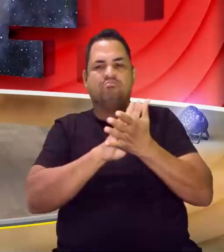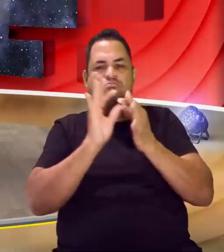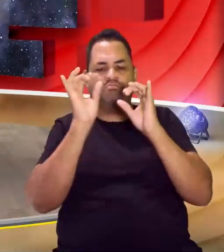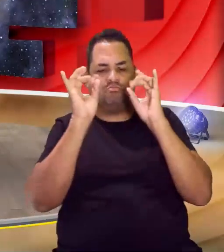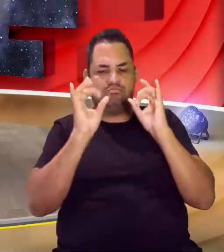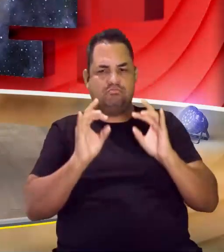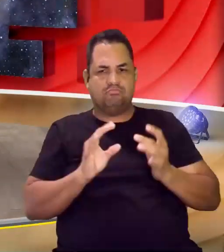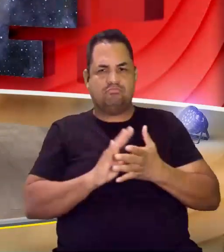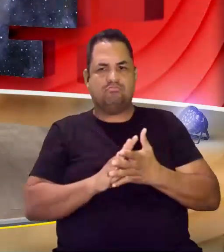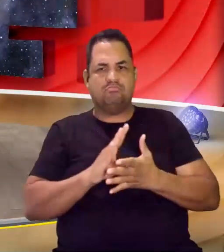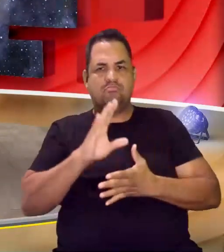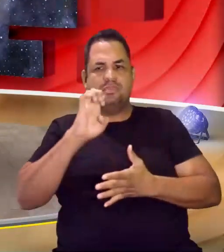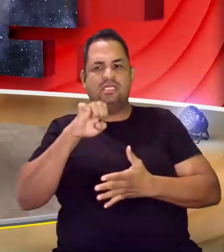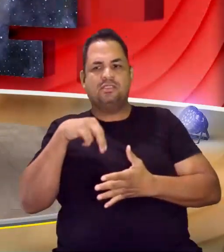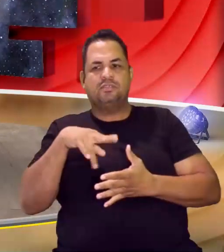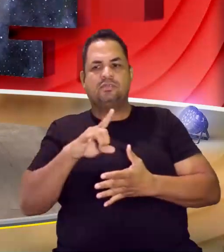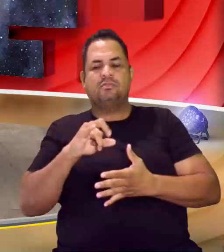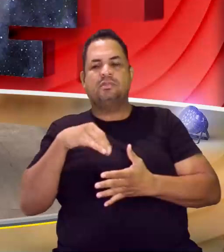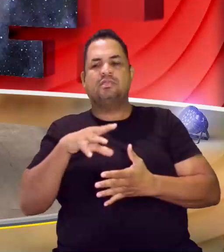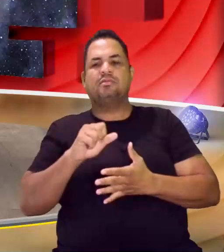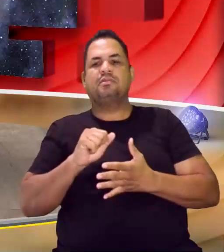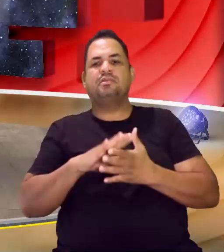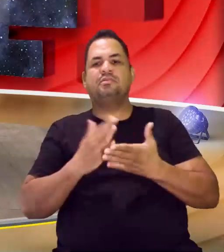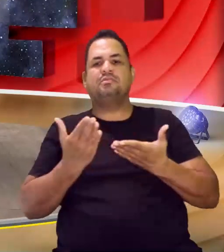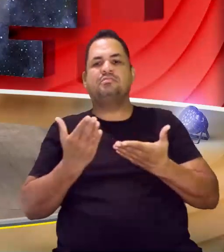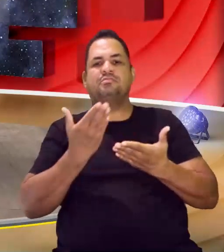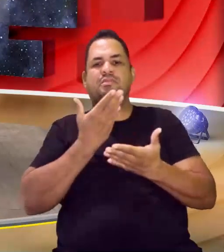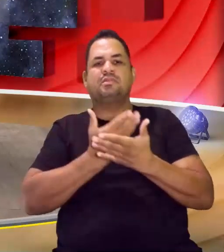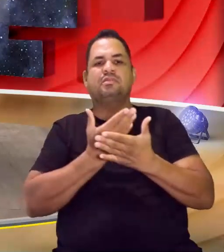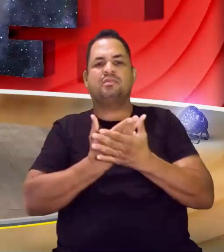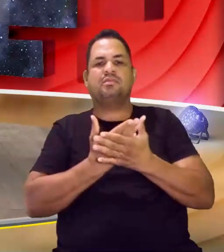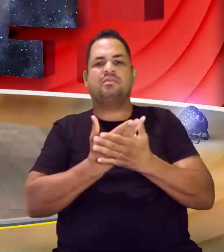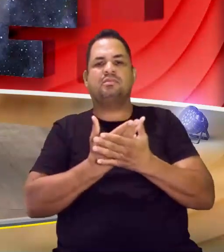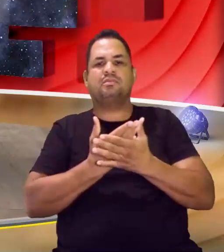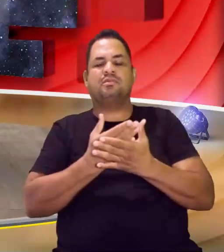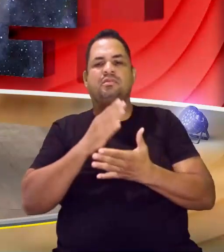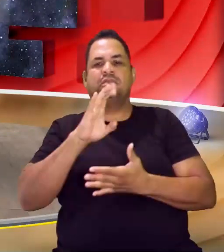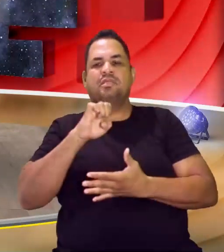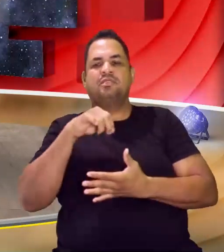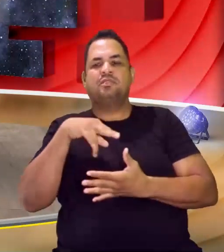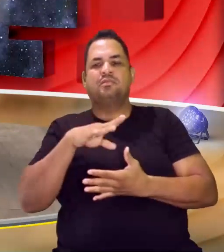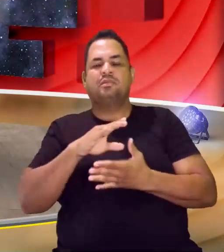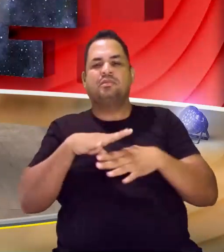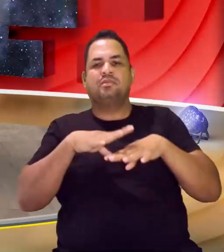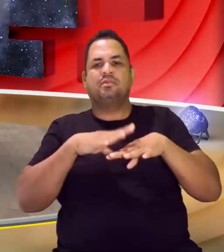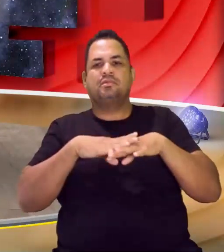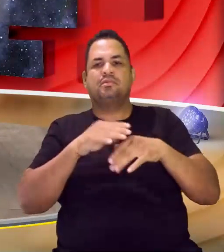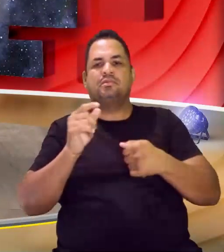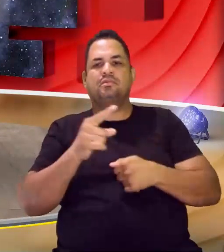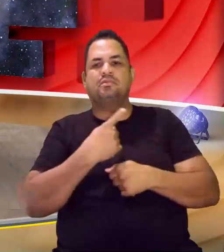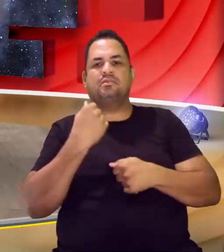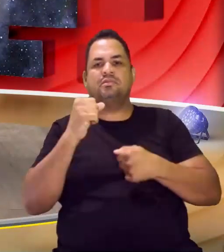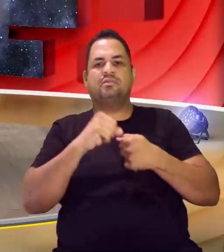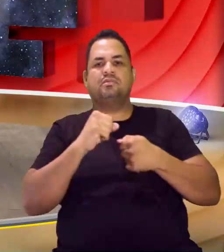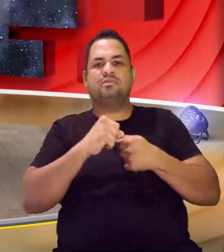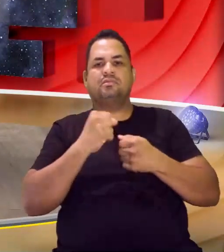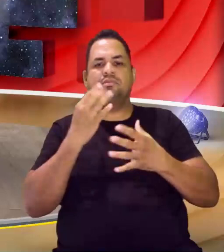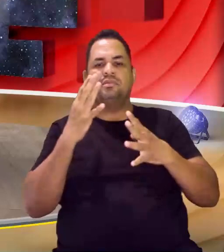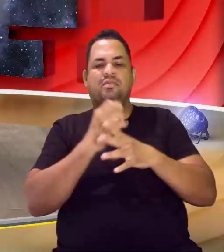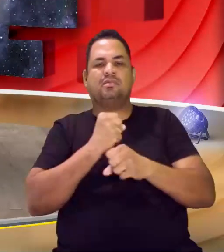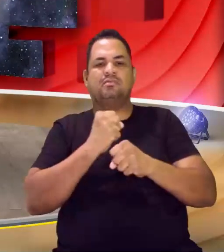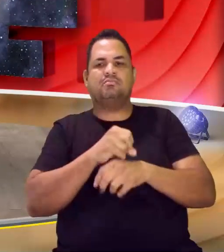outra, etnomatemática. E eu achei muito legal porque na nossa aula de etnomatemática, nós fizemos cálculos